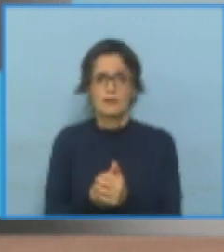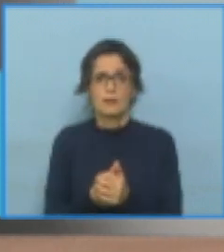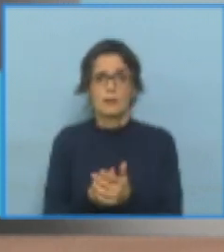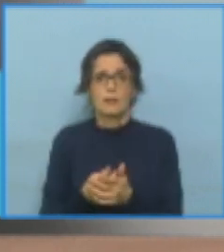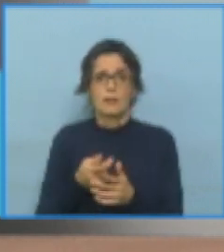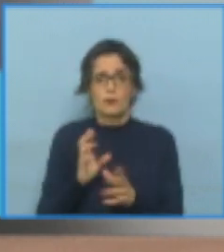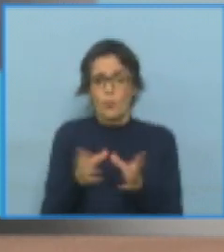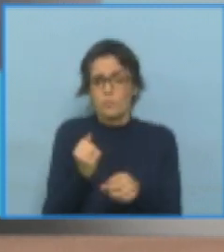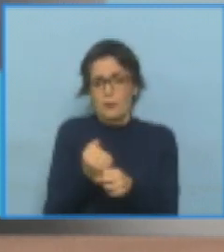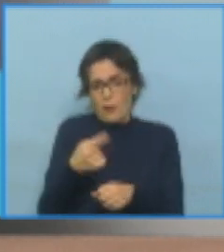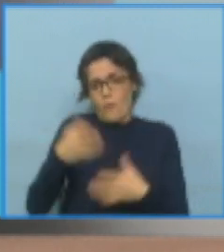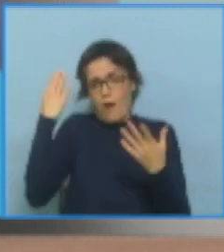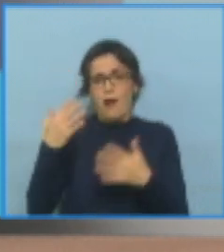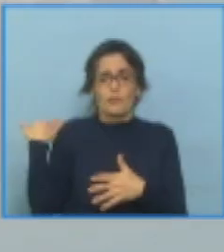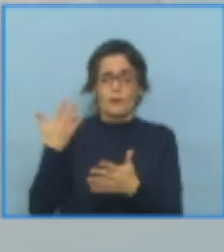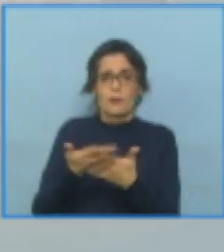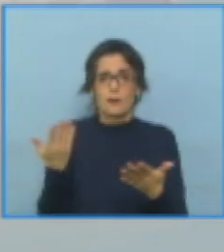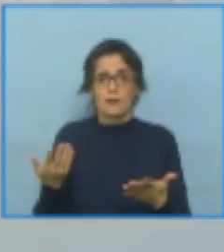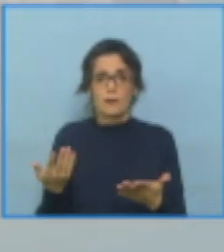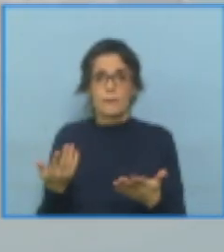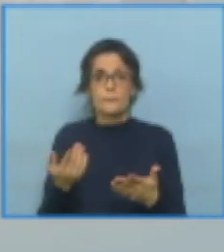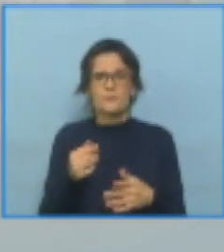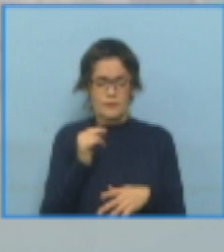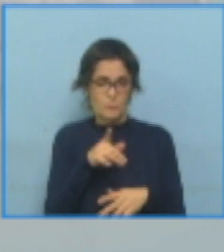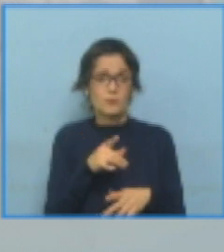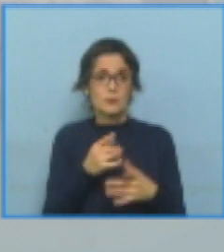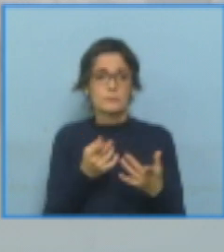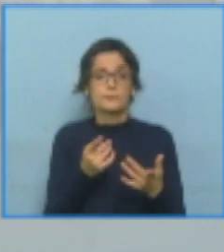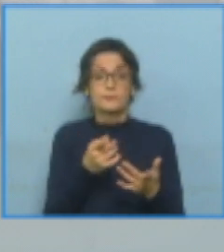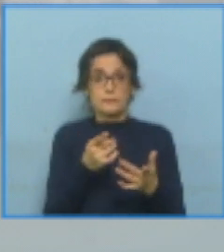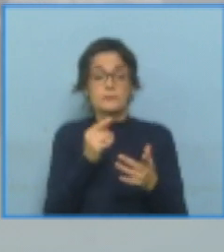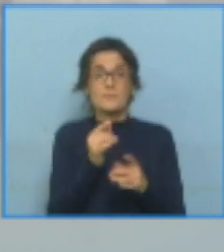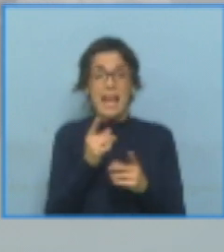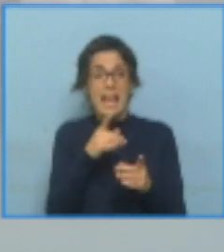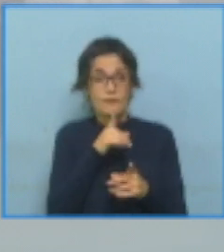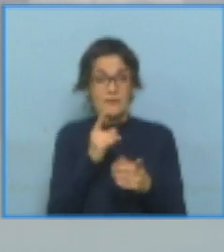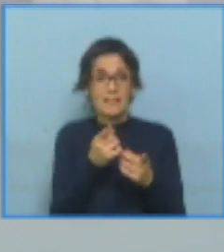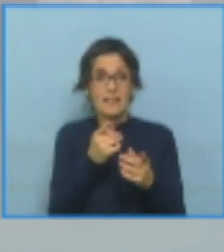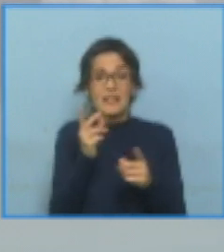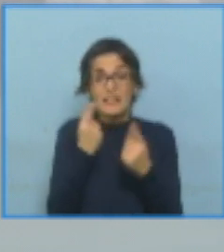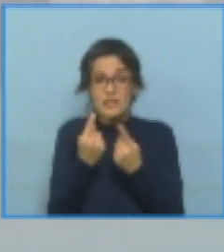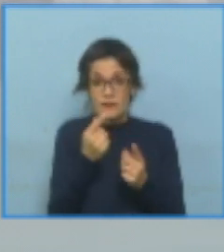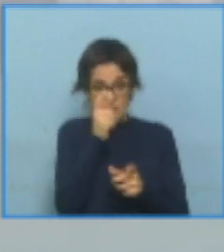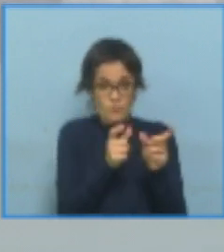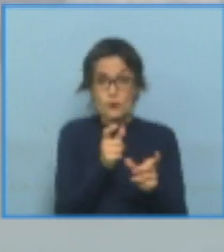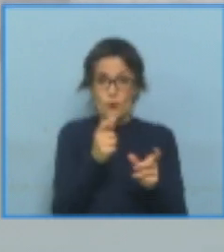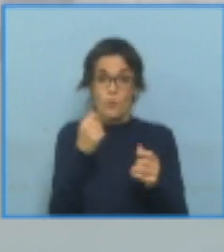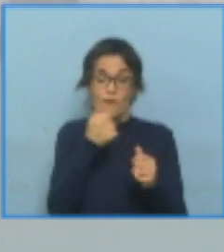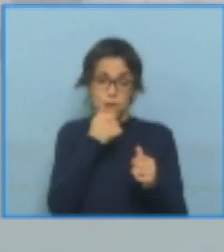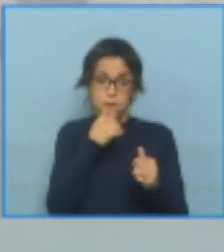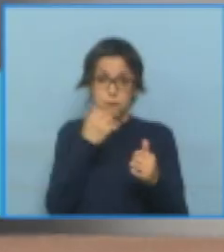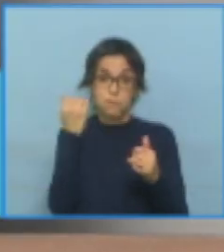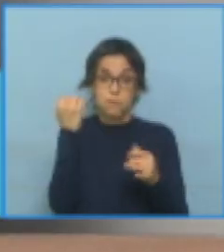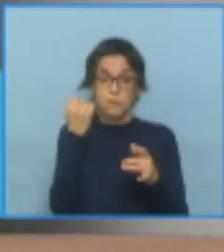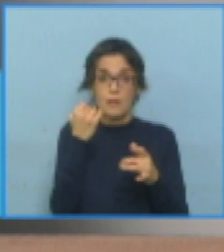trabalho. Não é raro quando uma destas vítimas às vezes ter um histórico já de denúncias feitas, não é? Registadas. Claro. Essa